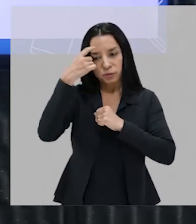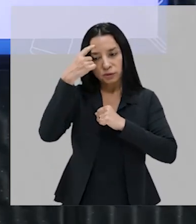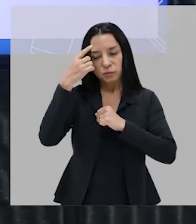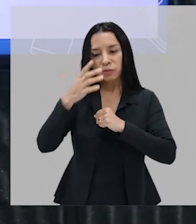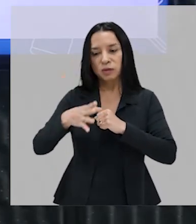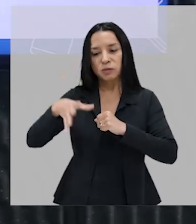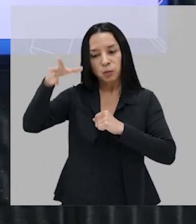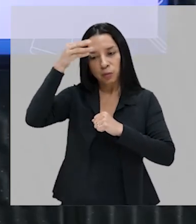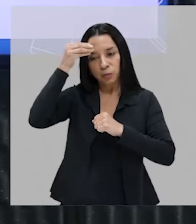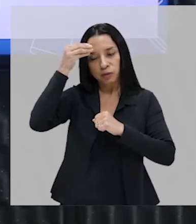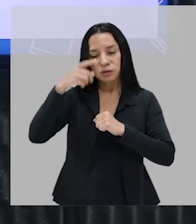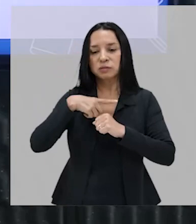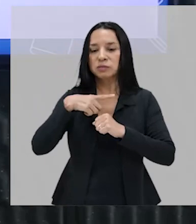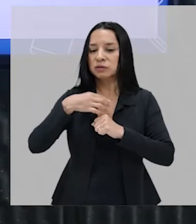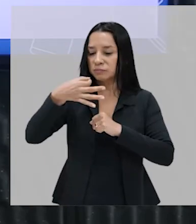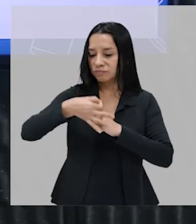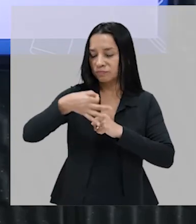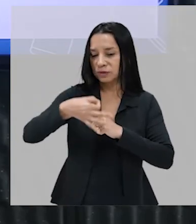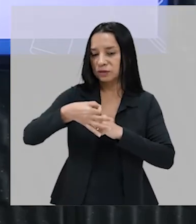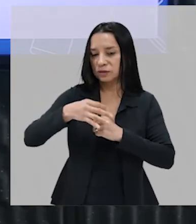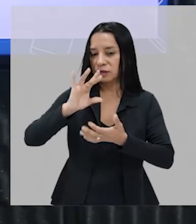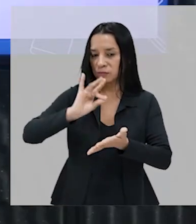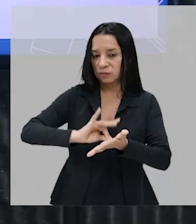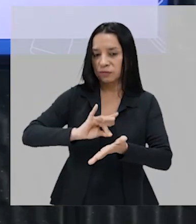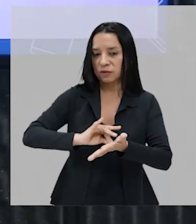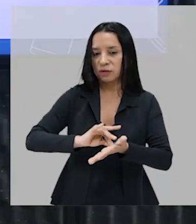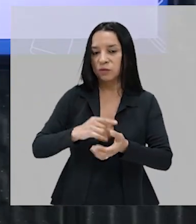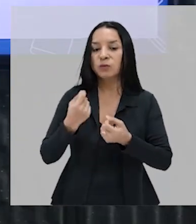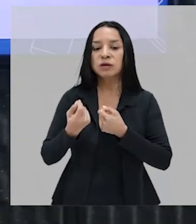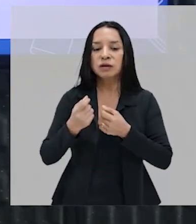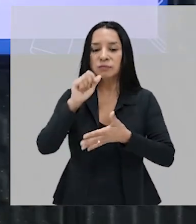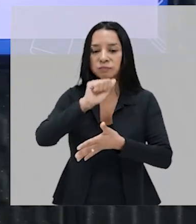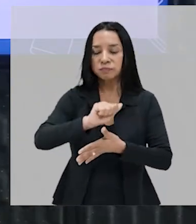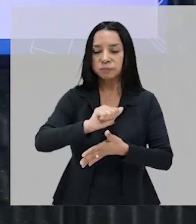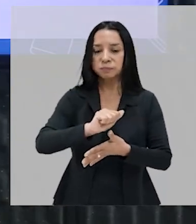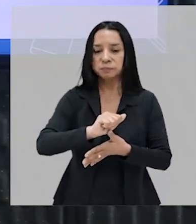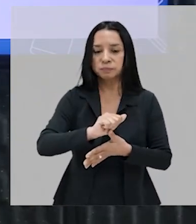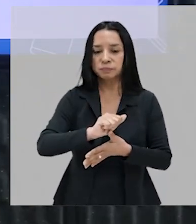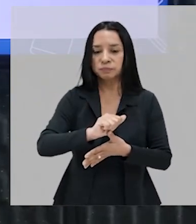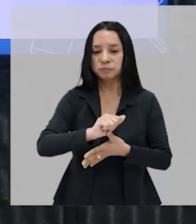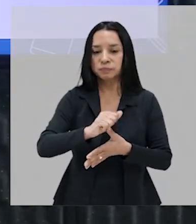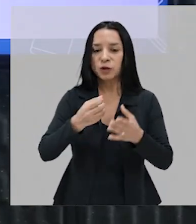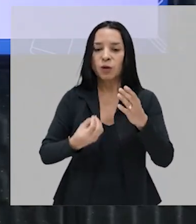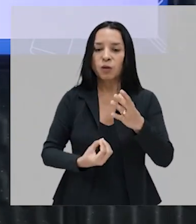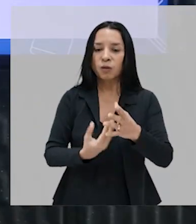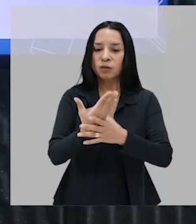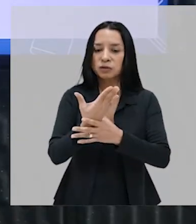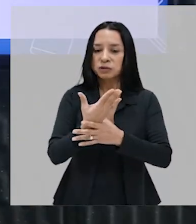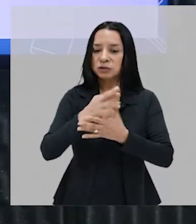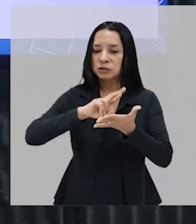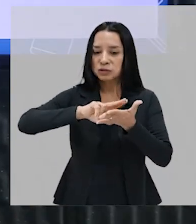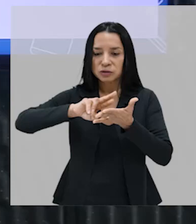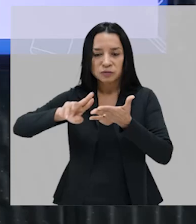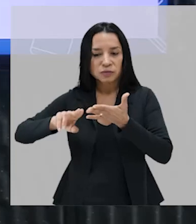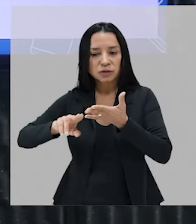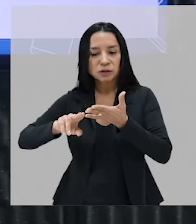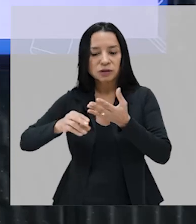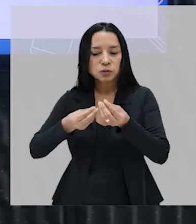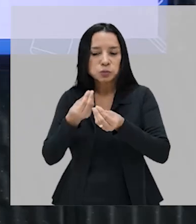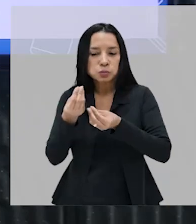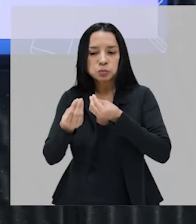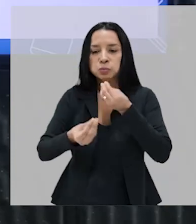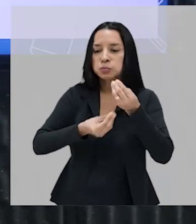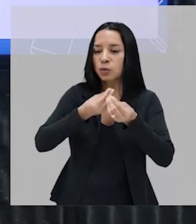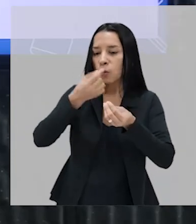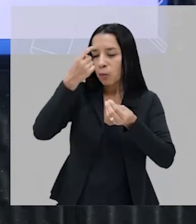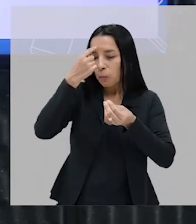conhecimentos, é correto afirmar que a filosofia. Letra A. Vamos lá. origina-se de diferentes modos de pensar e